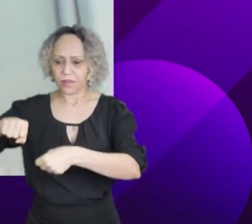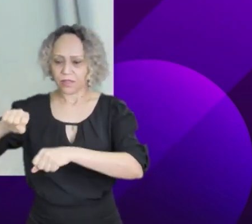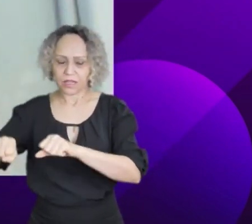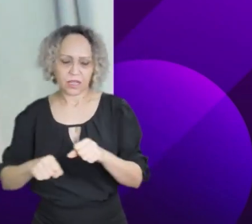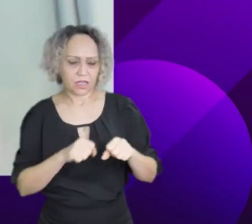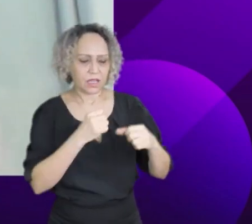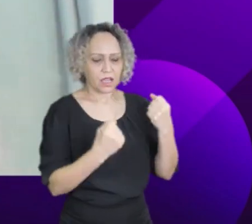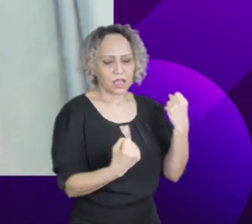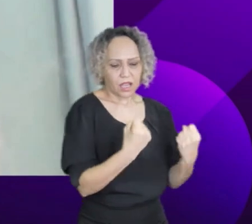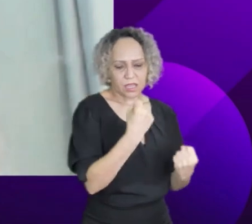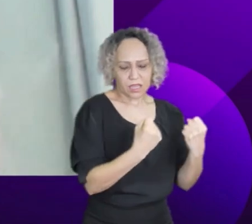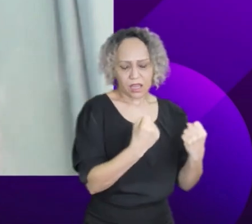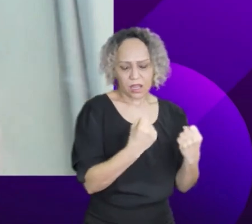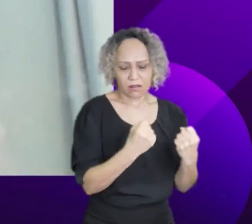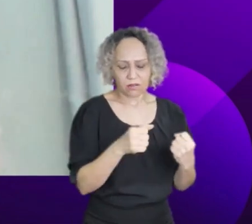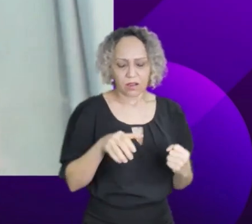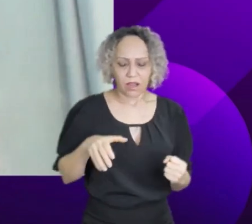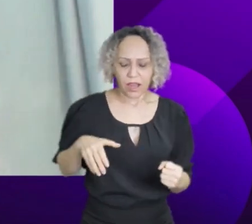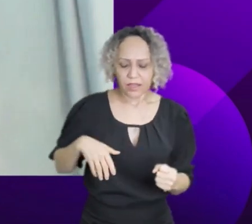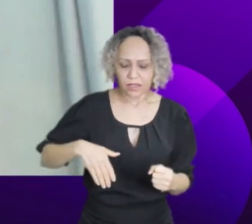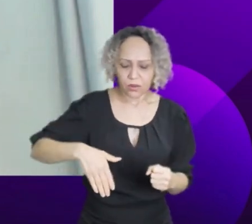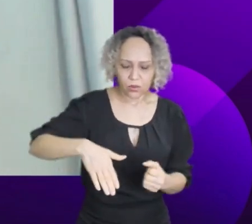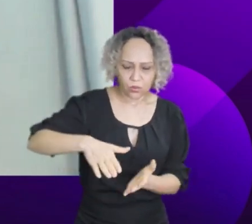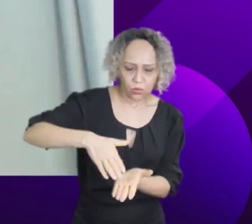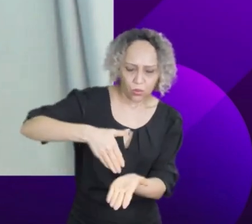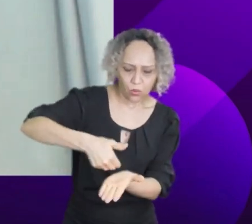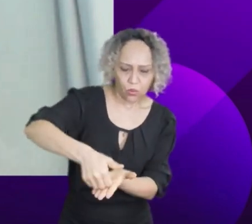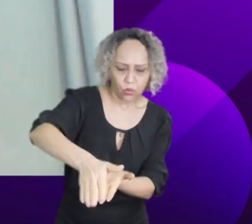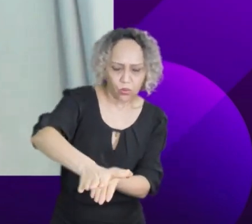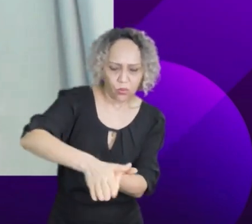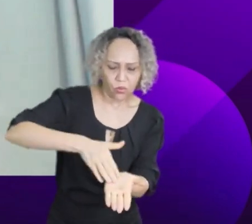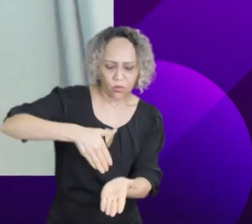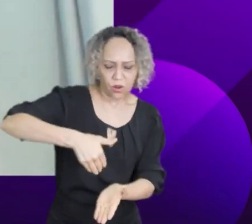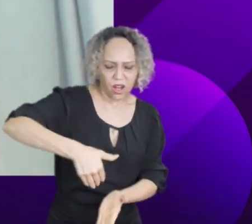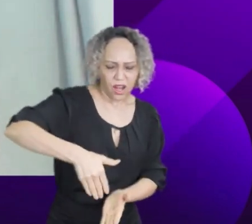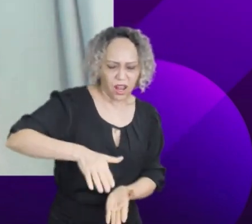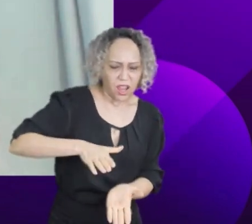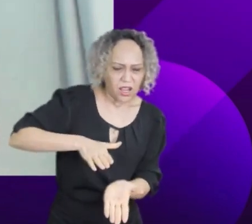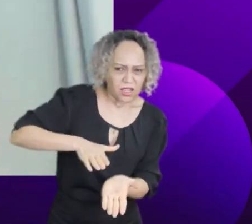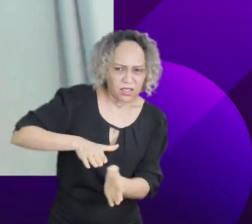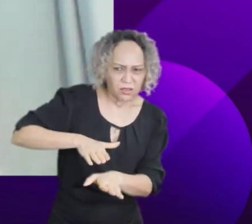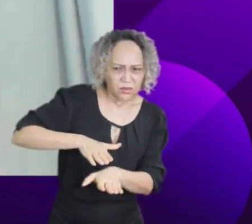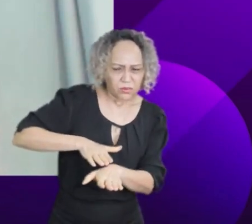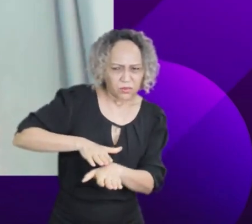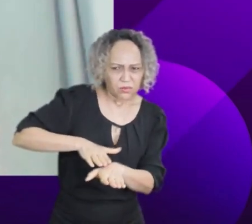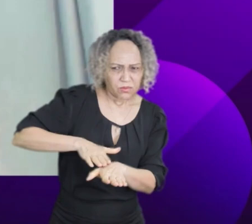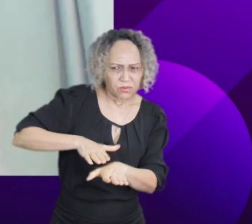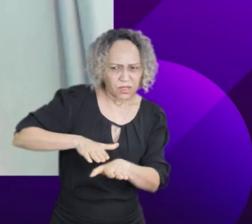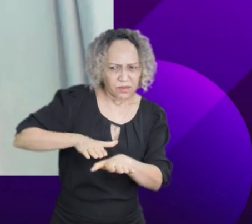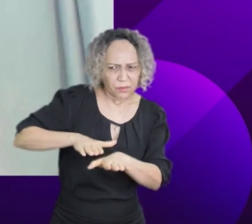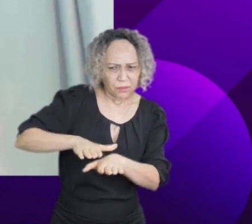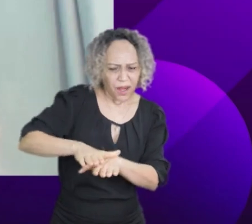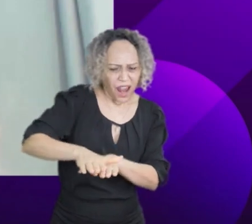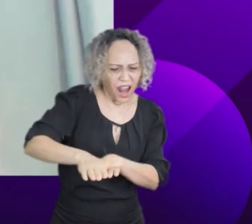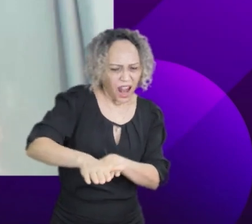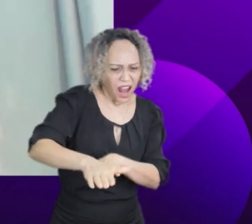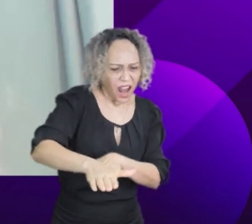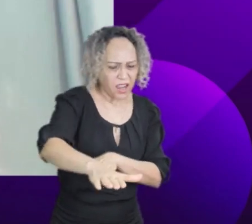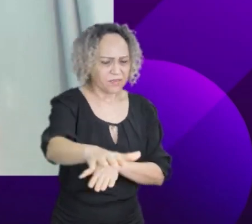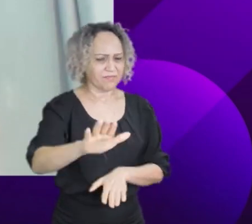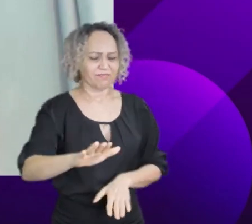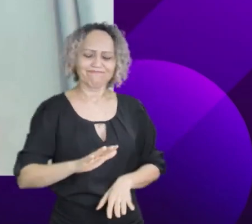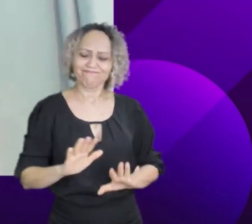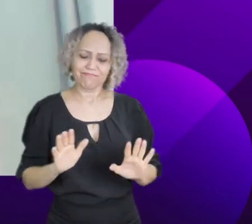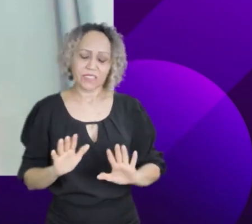ciclofaixa. E aí existe a ciclorrota, que também é separada só por sinalização, porém ela não